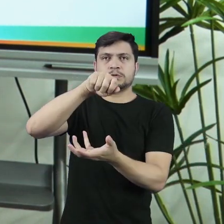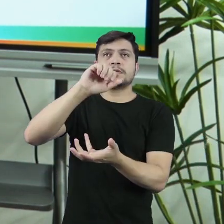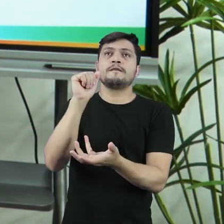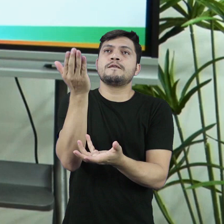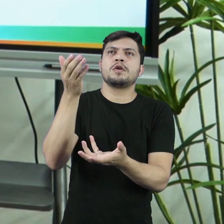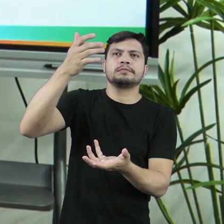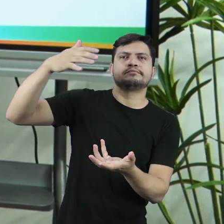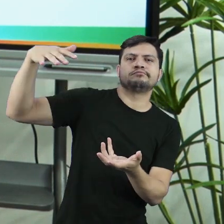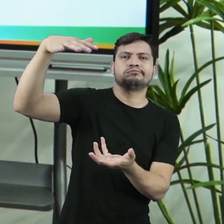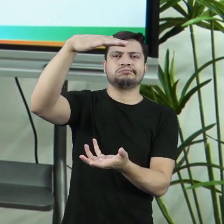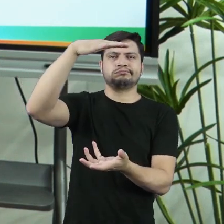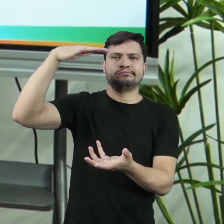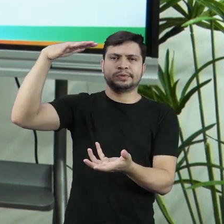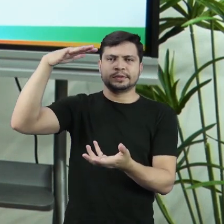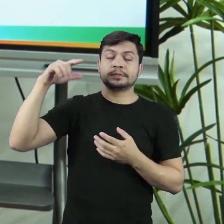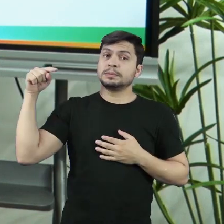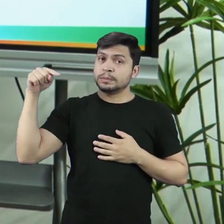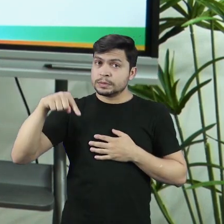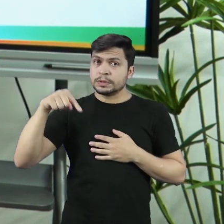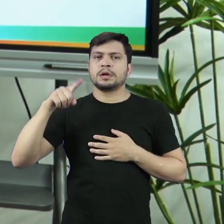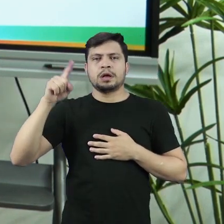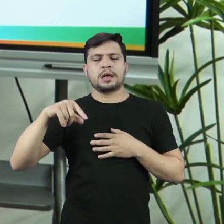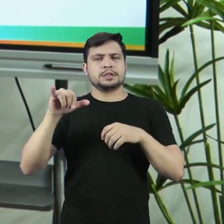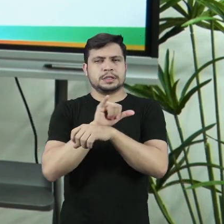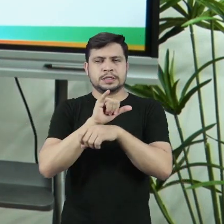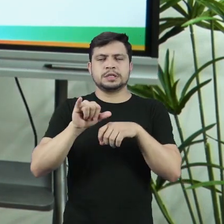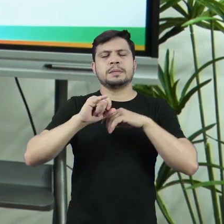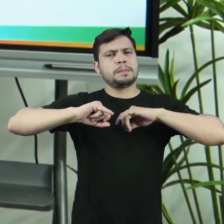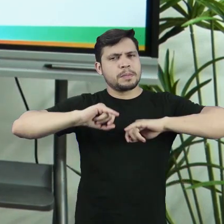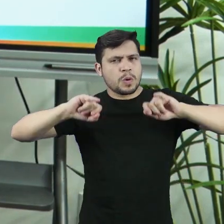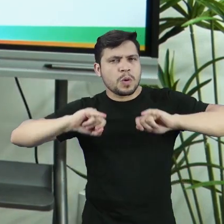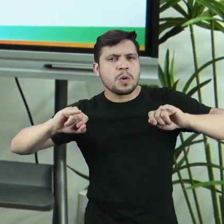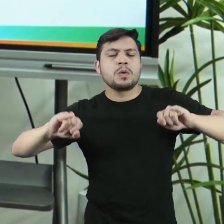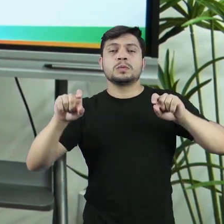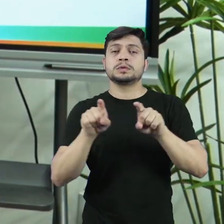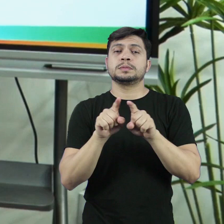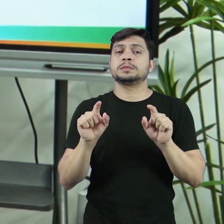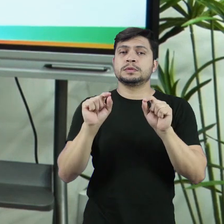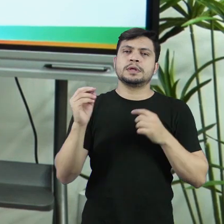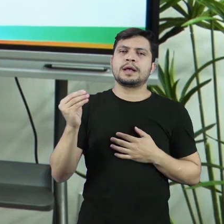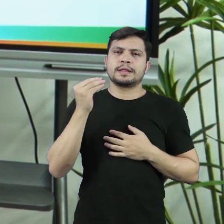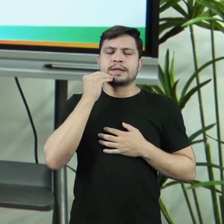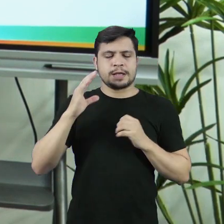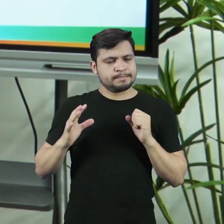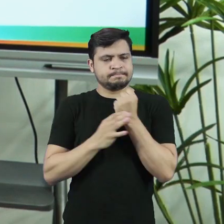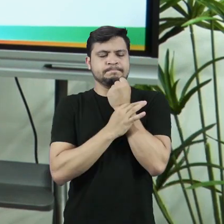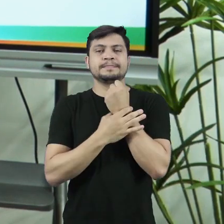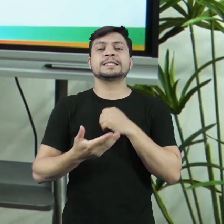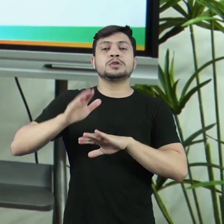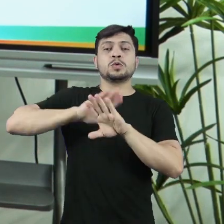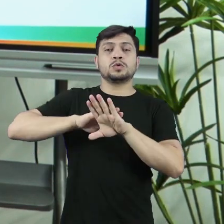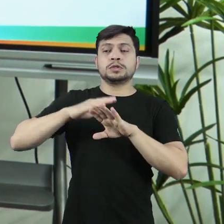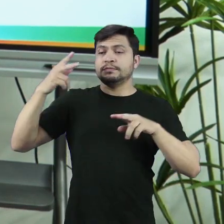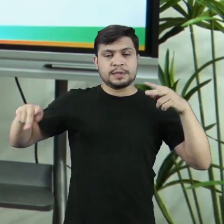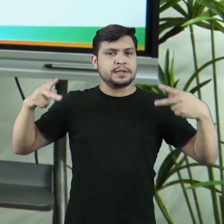é também uma forma de propaganda e também uma forma de fortalecer a ideologia de cada um dos